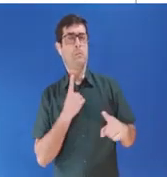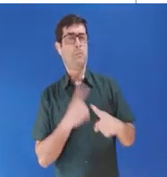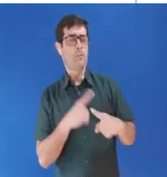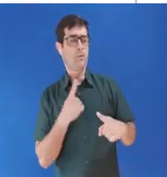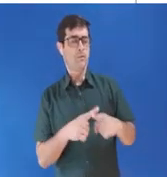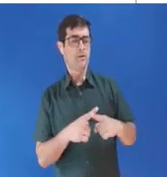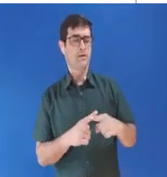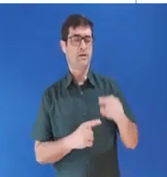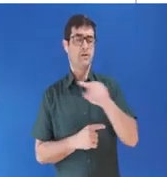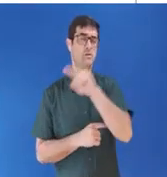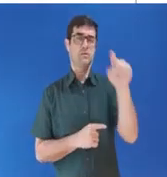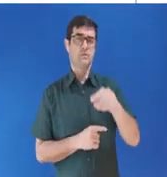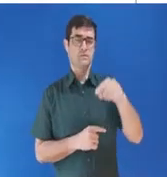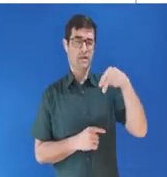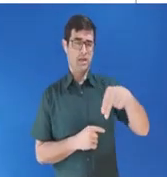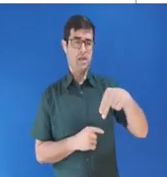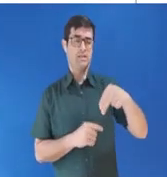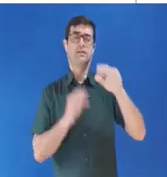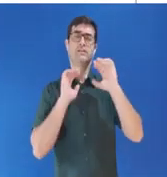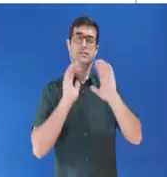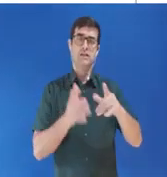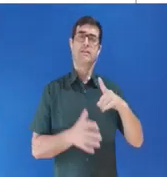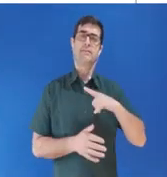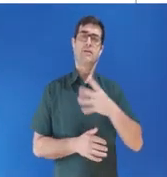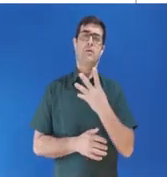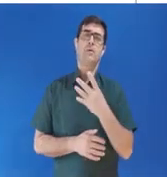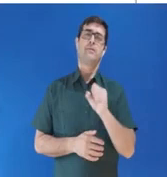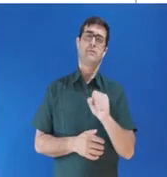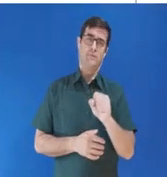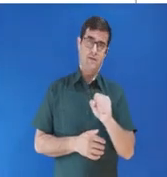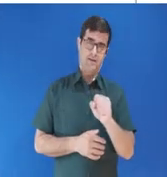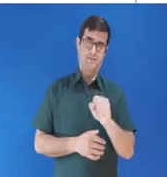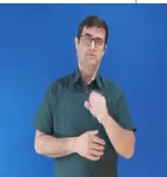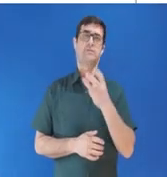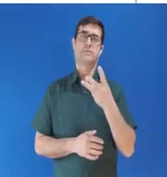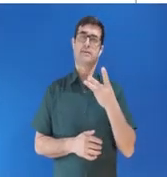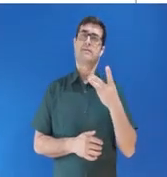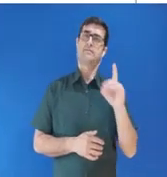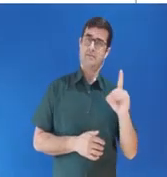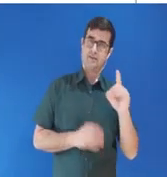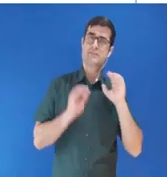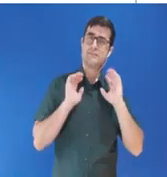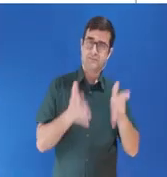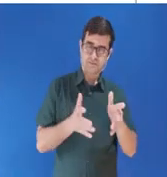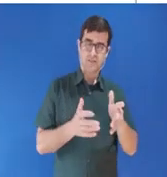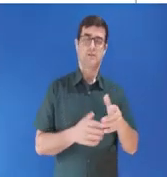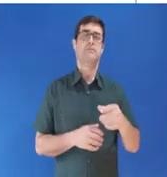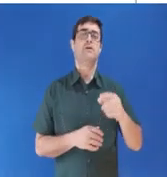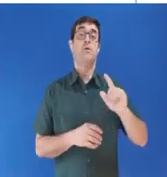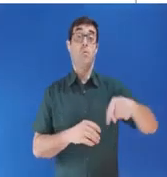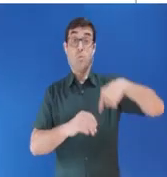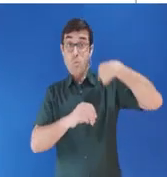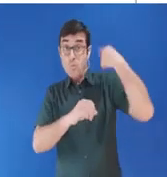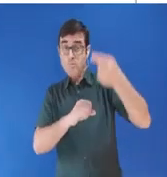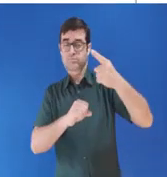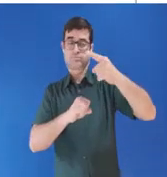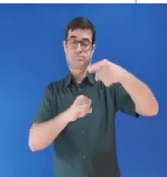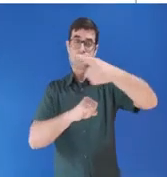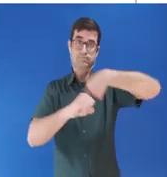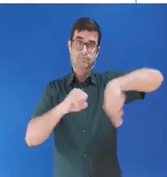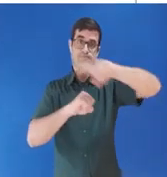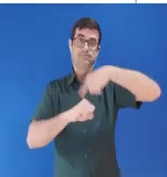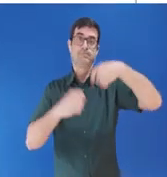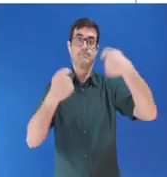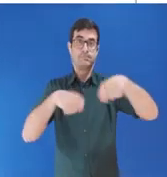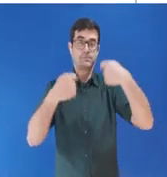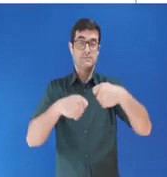já tem o orbital 4s preenchido, o 3d também é preenchido, e o próximo orbital teria que entrar no